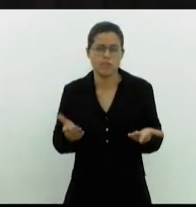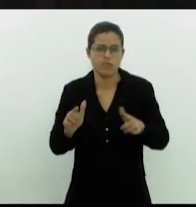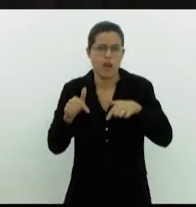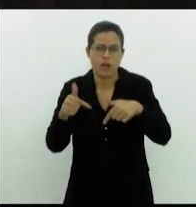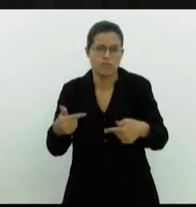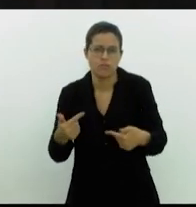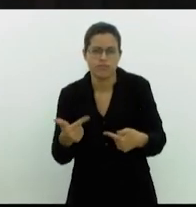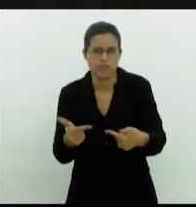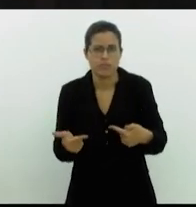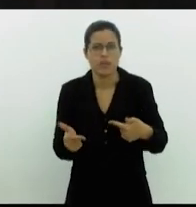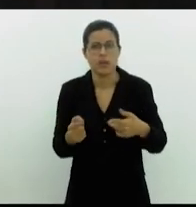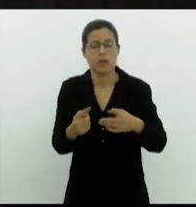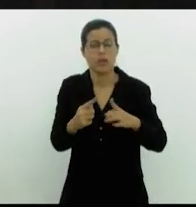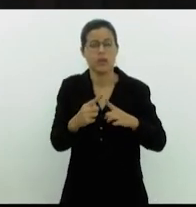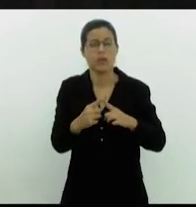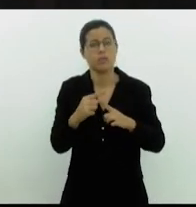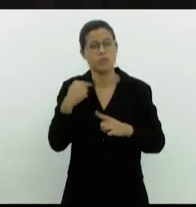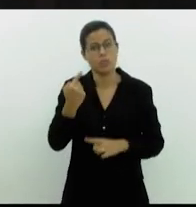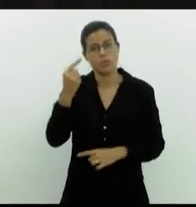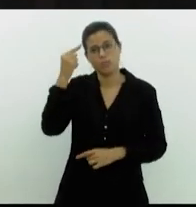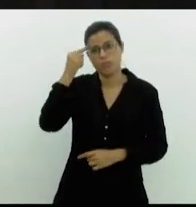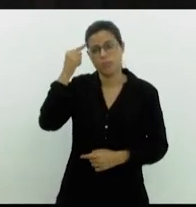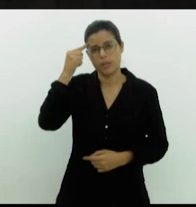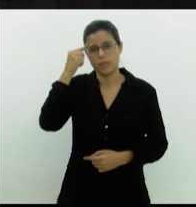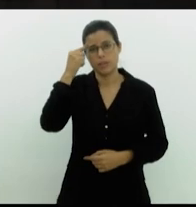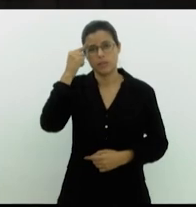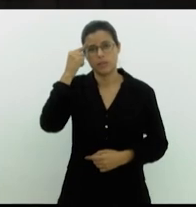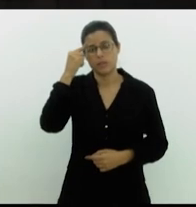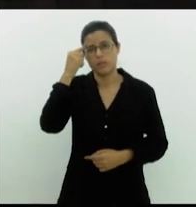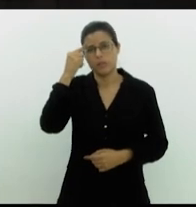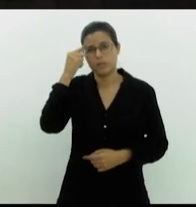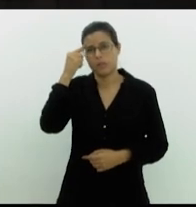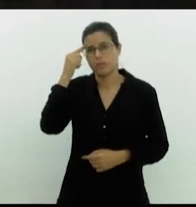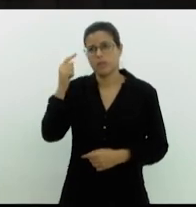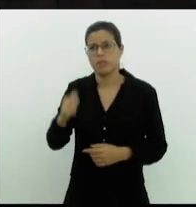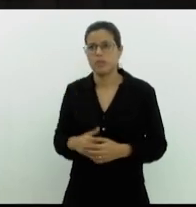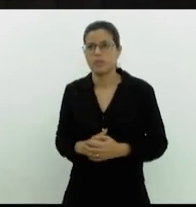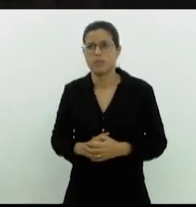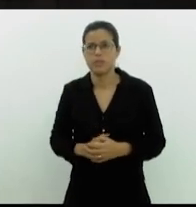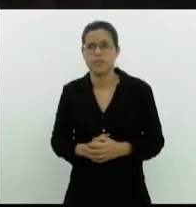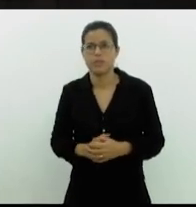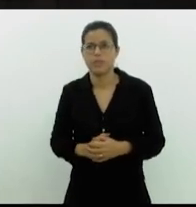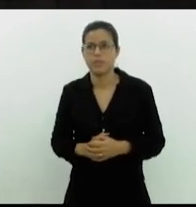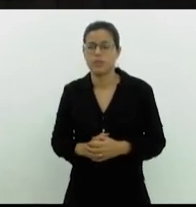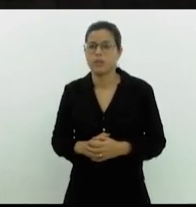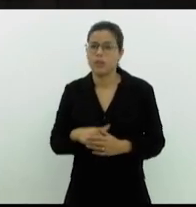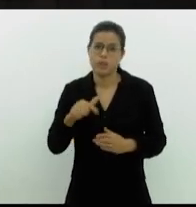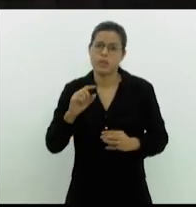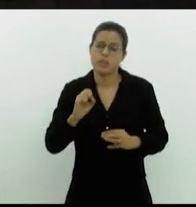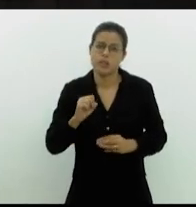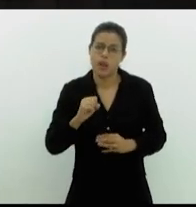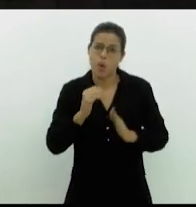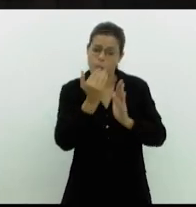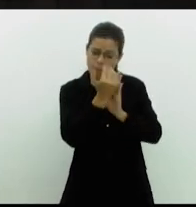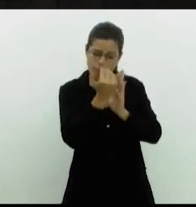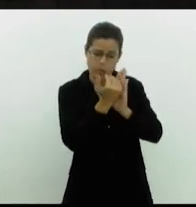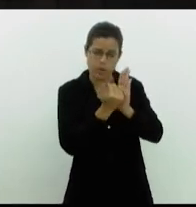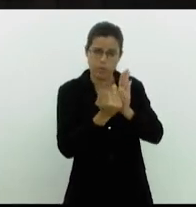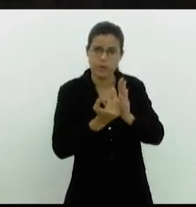nessa cogitação, né, porque, volto a dizer, isso é um programa de reconstrução que vai